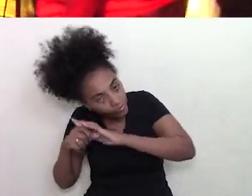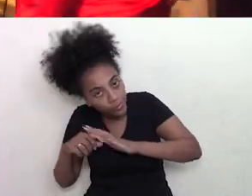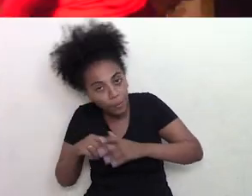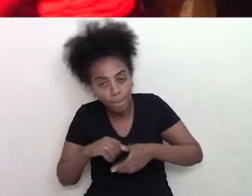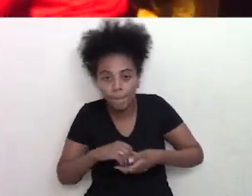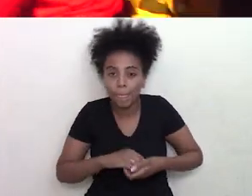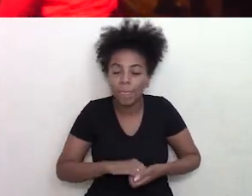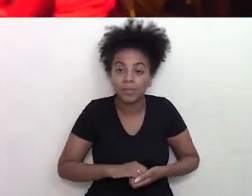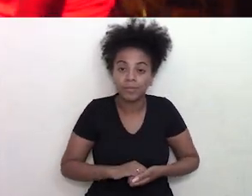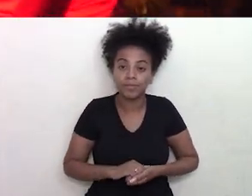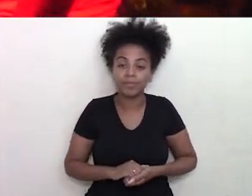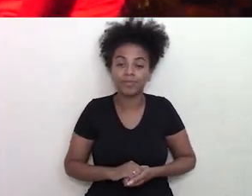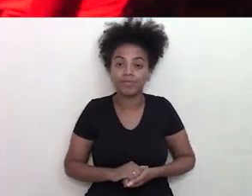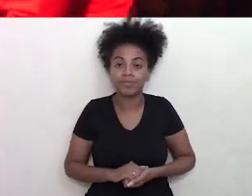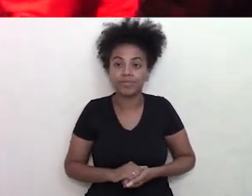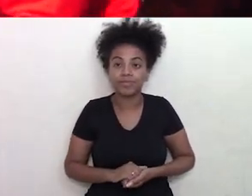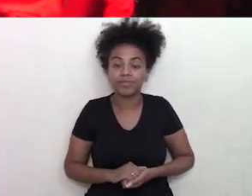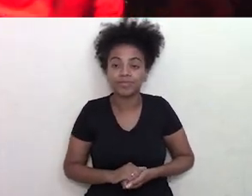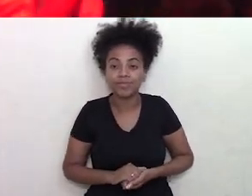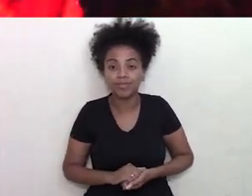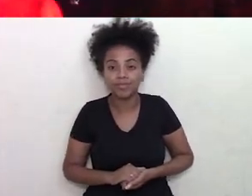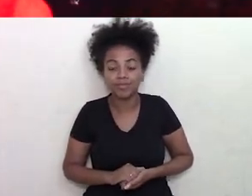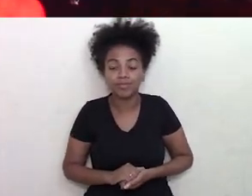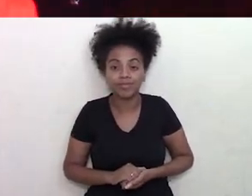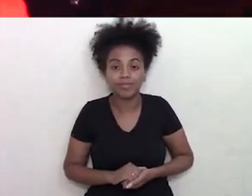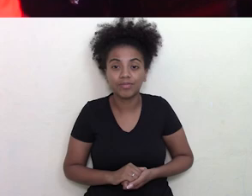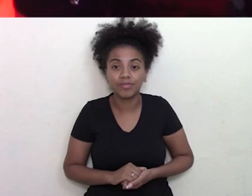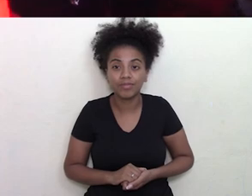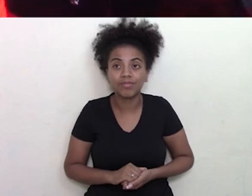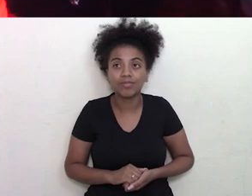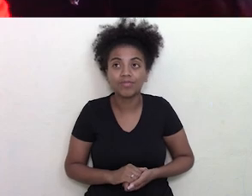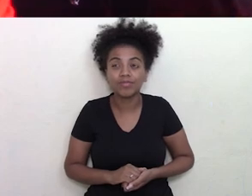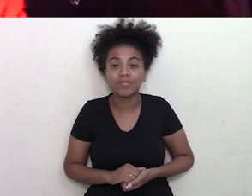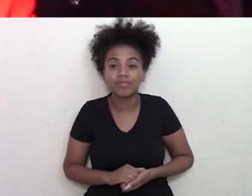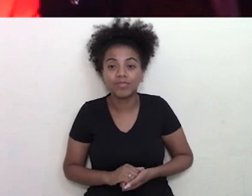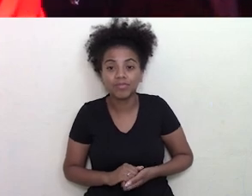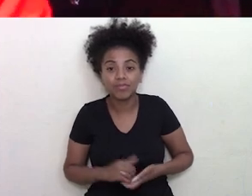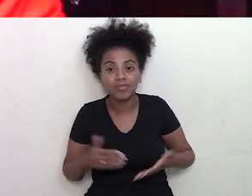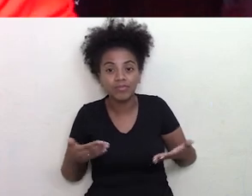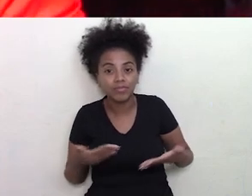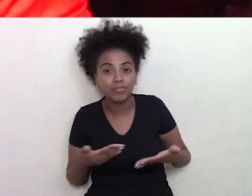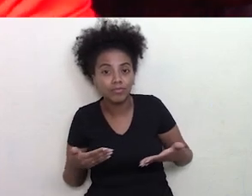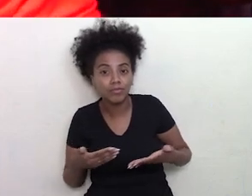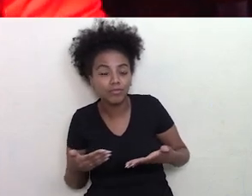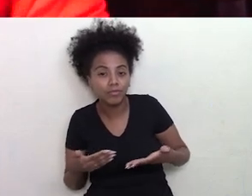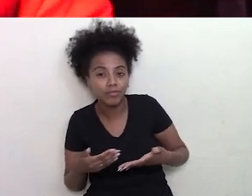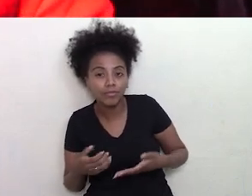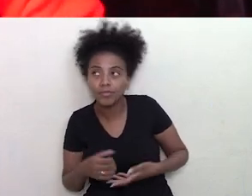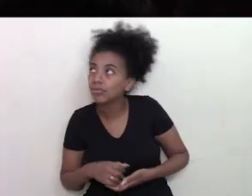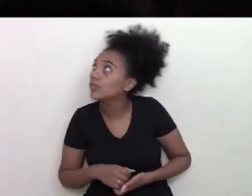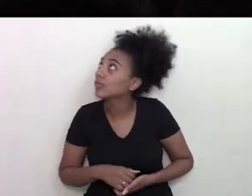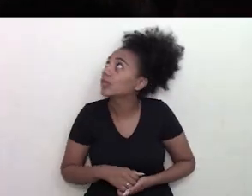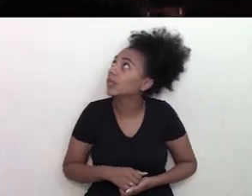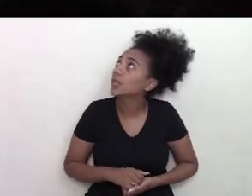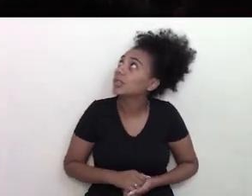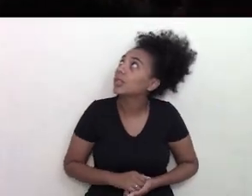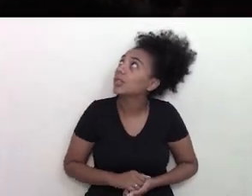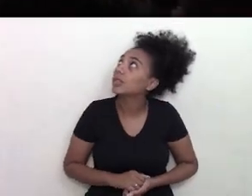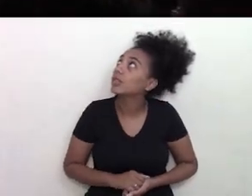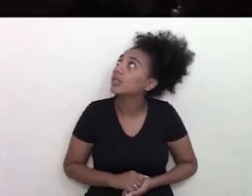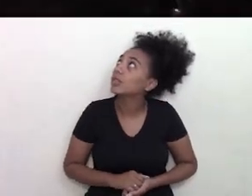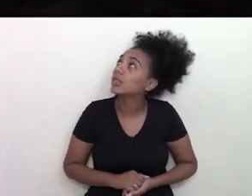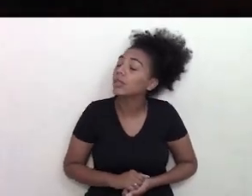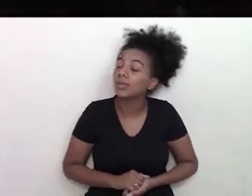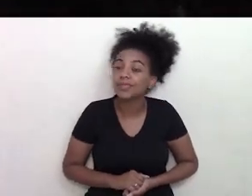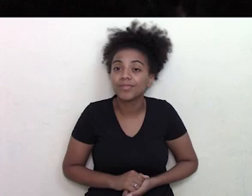Agora. Parece que minha voz tá dando uma cortadinha, mas deve ser coisa da minha cabeça. Essa